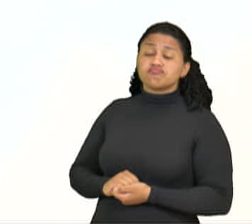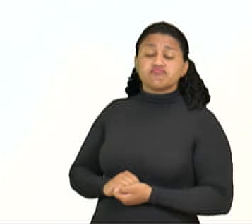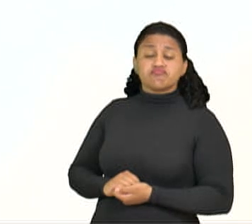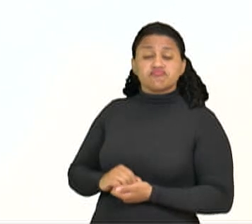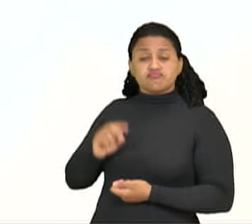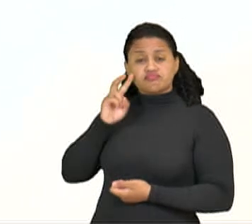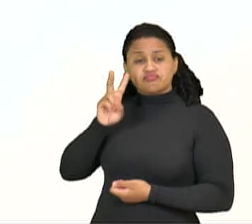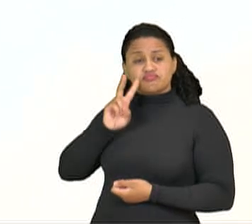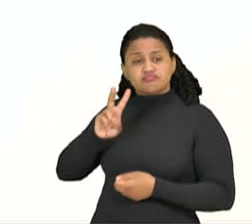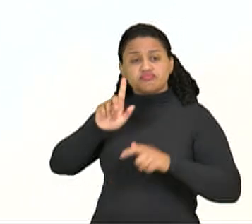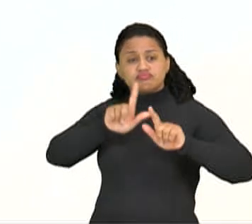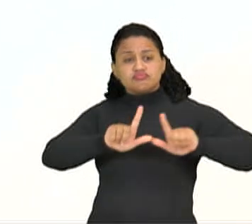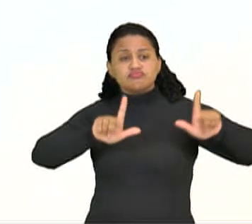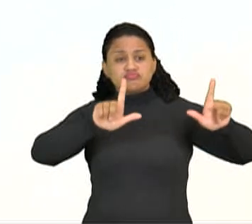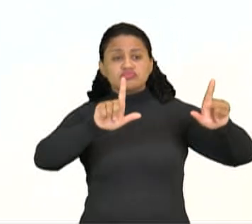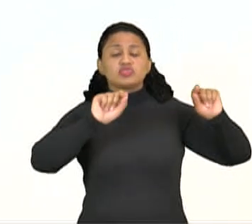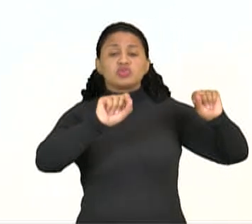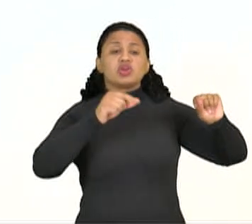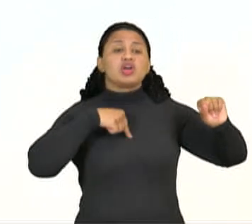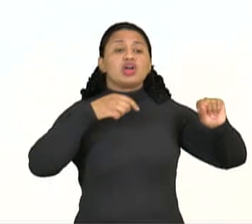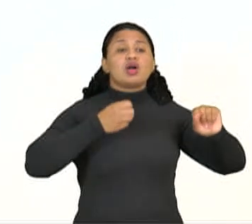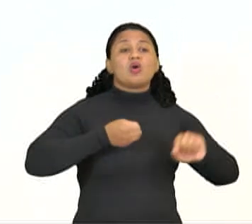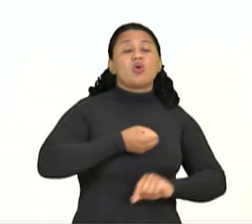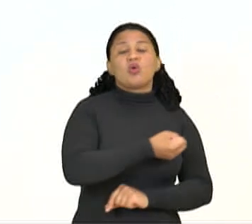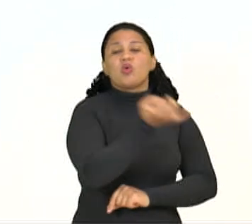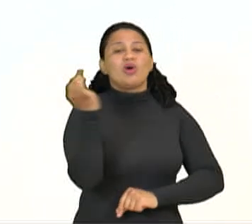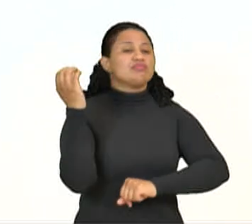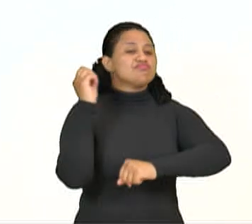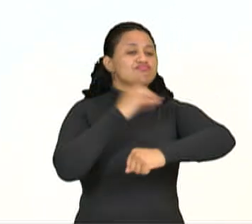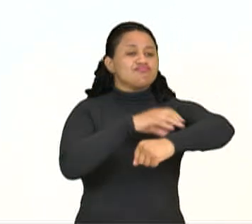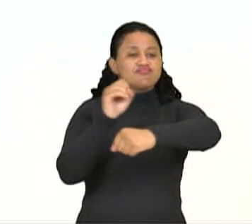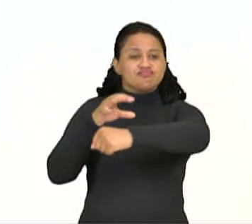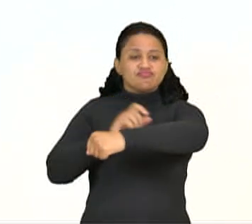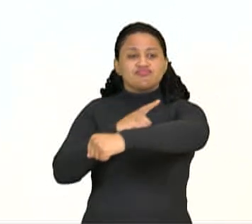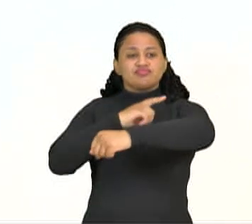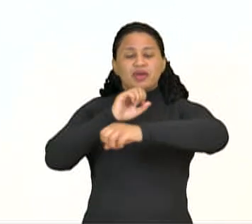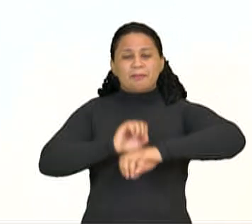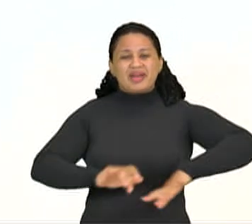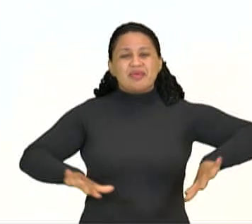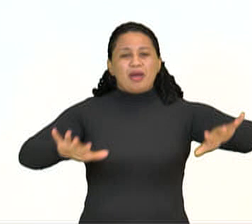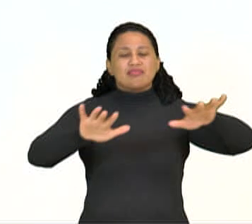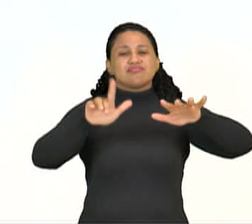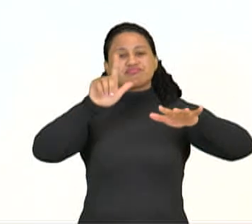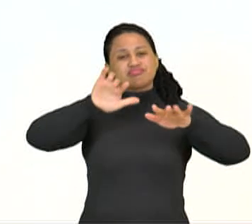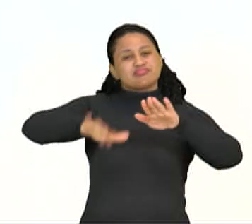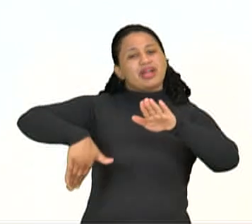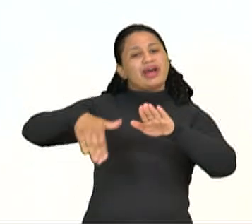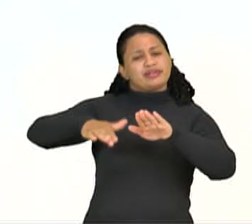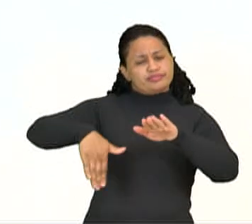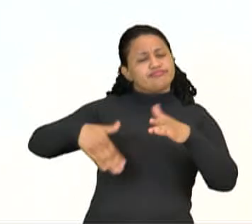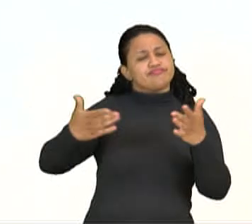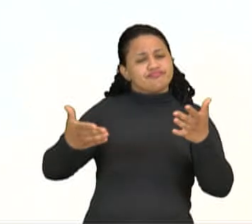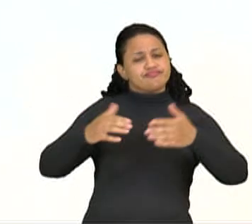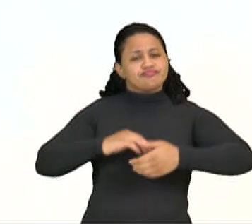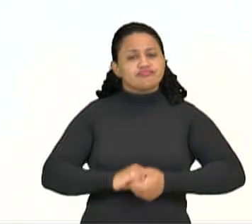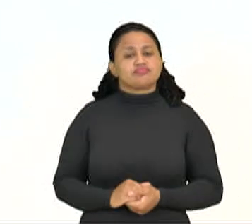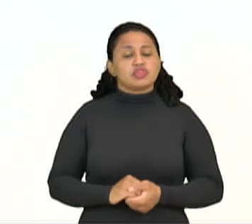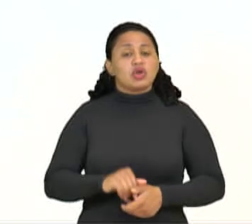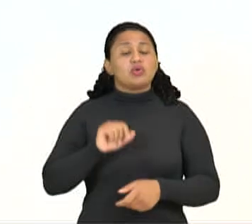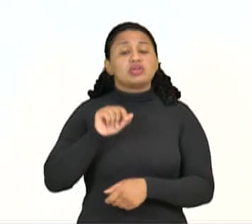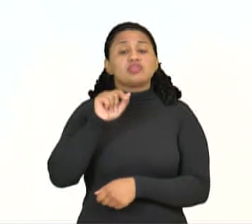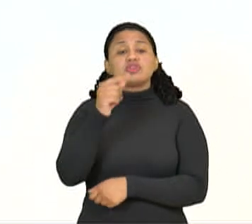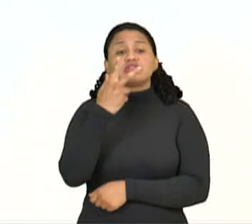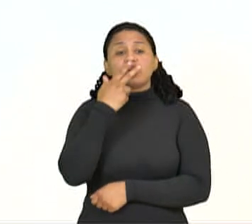Observe a foto ao lado, a quantidade de lixo espalhado na areia da praia. O que você acha que